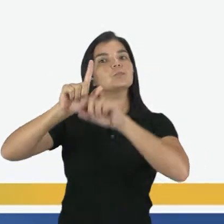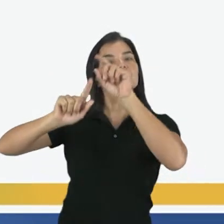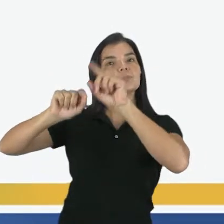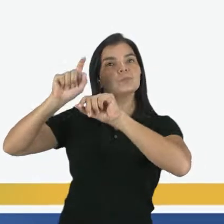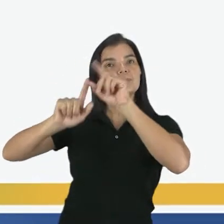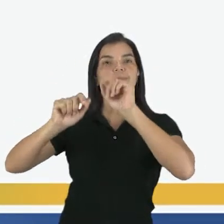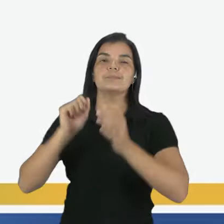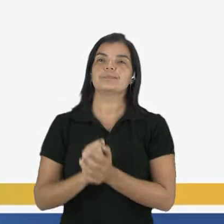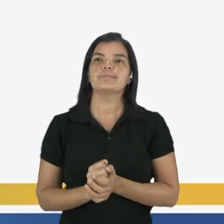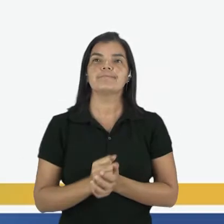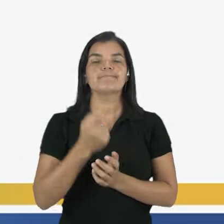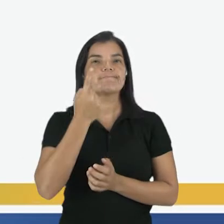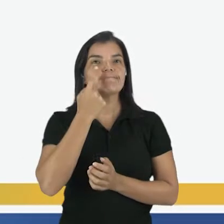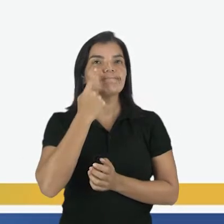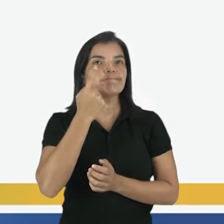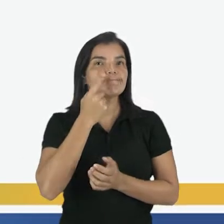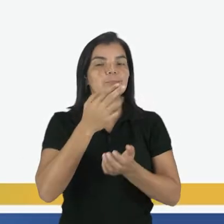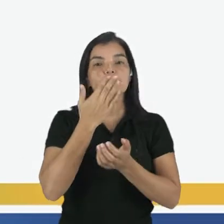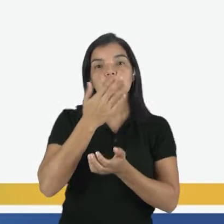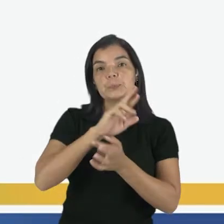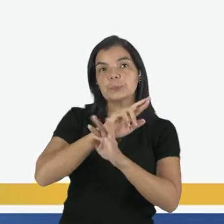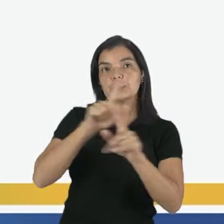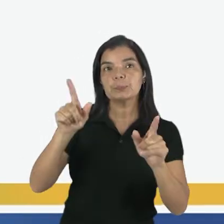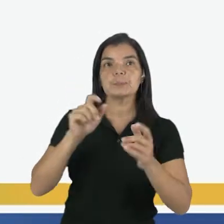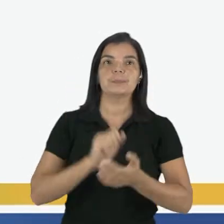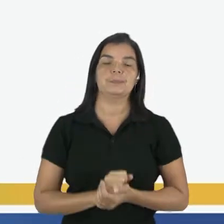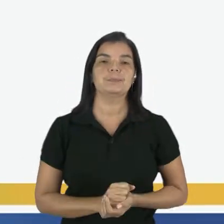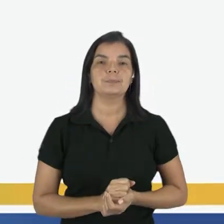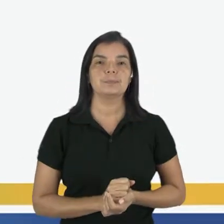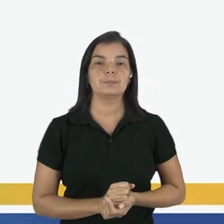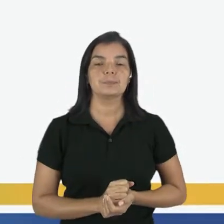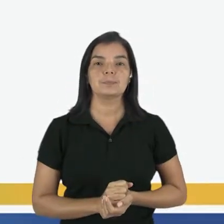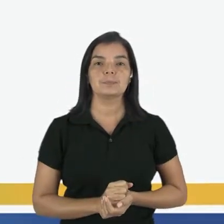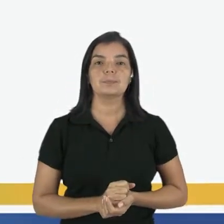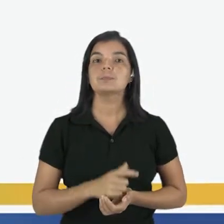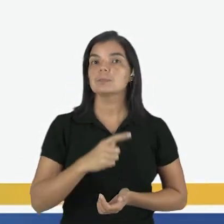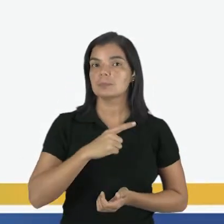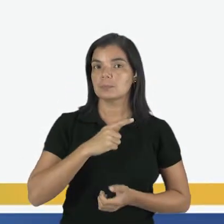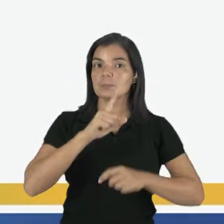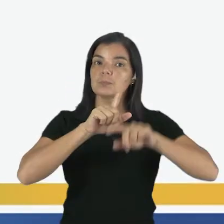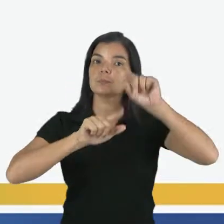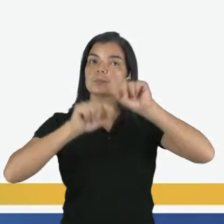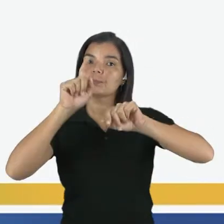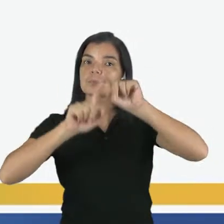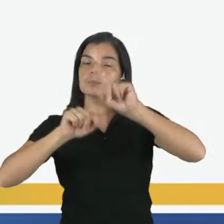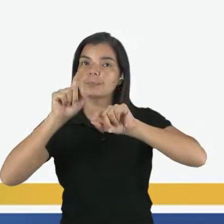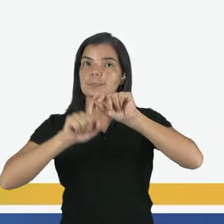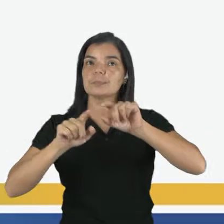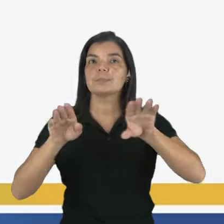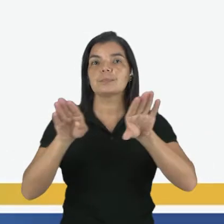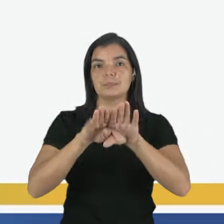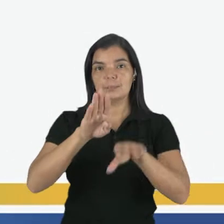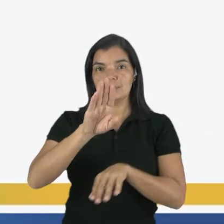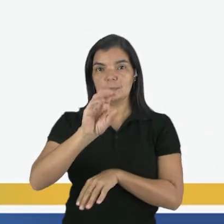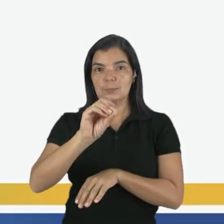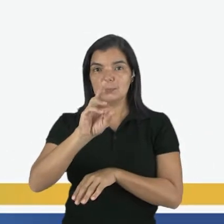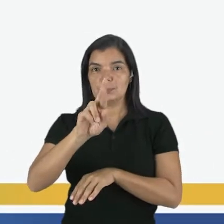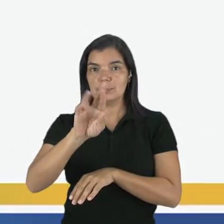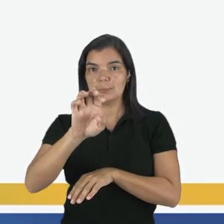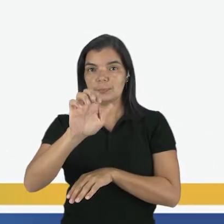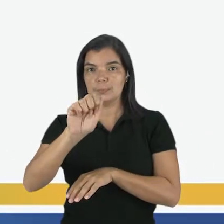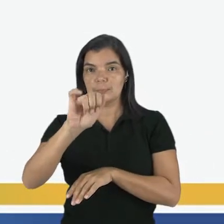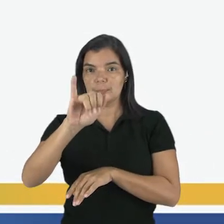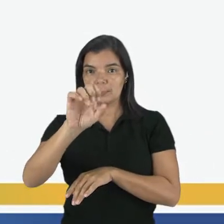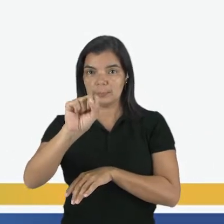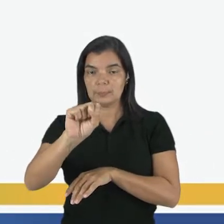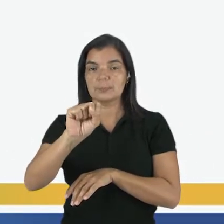celeste. Confira os diferentes tipos de constelações. As constelações boreais é um tipo